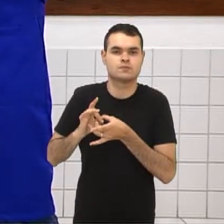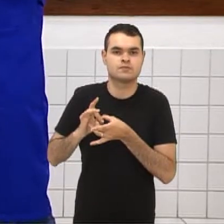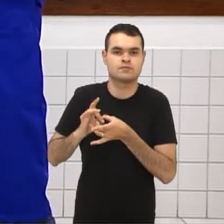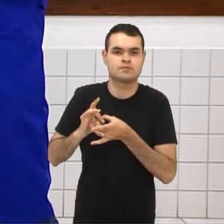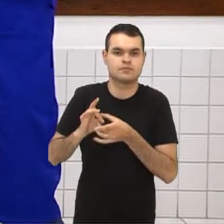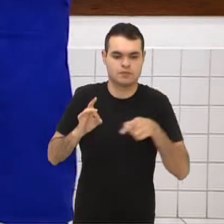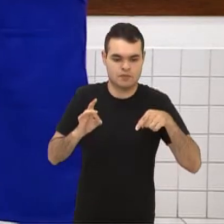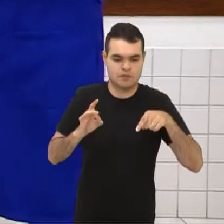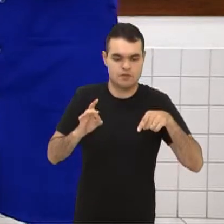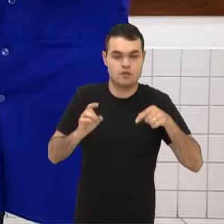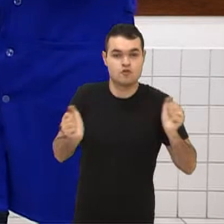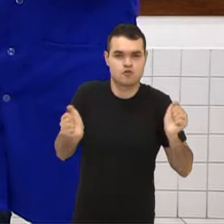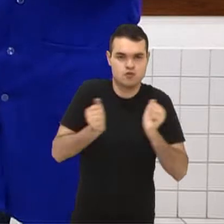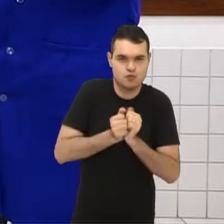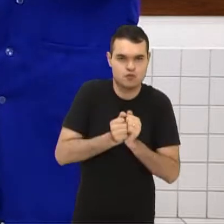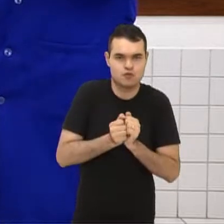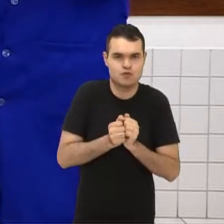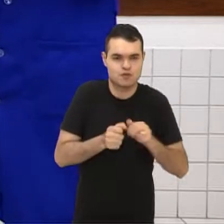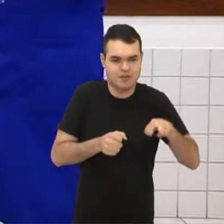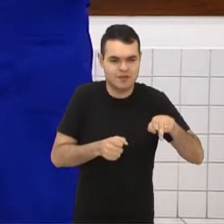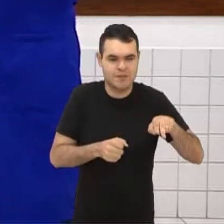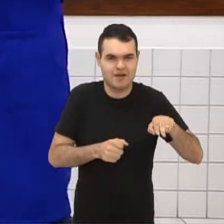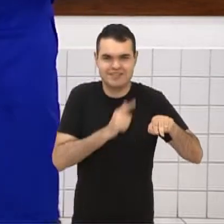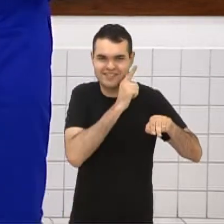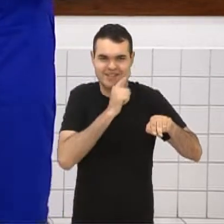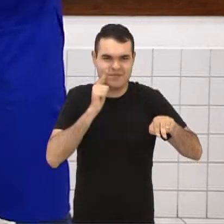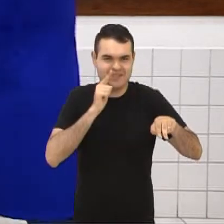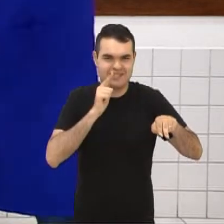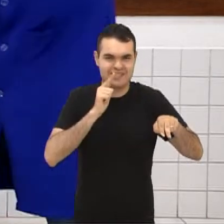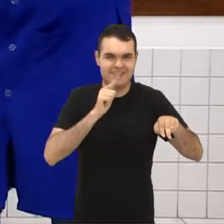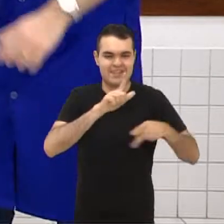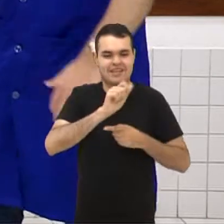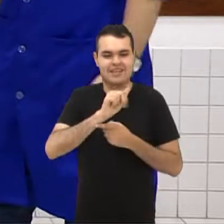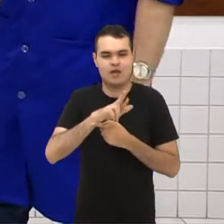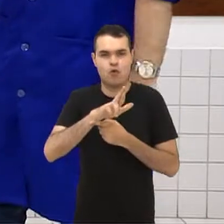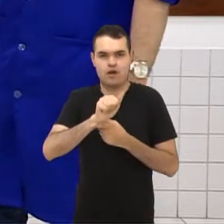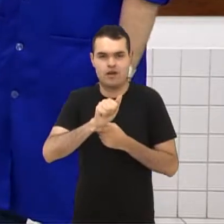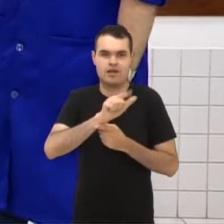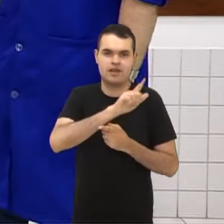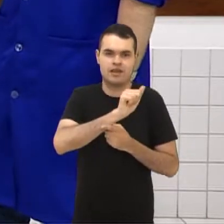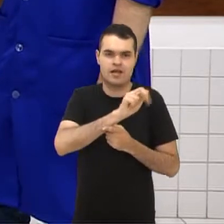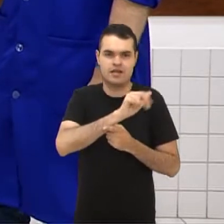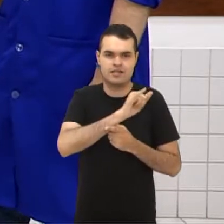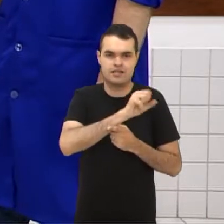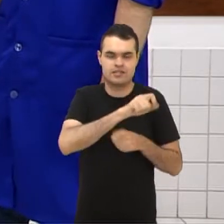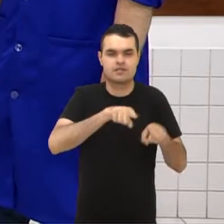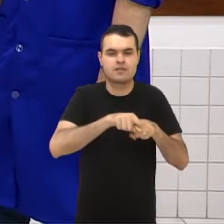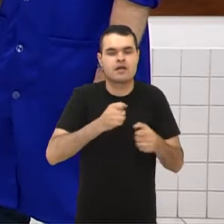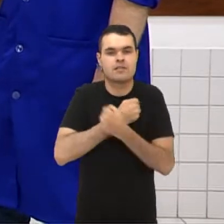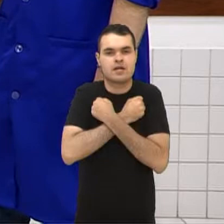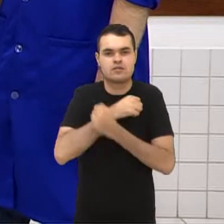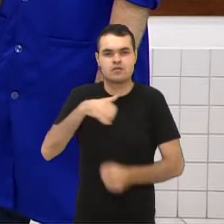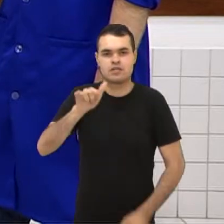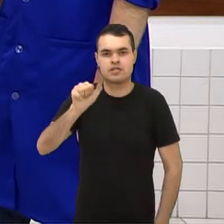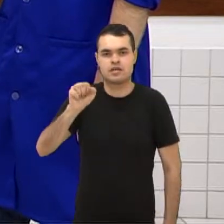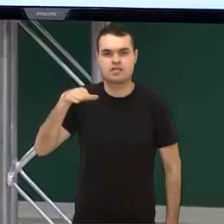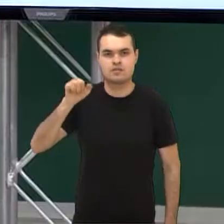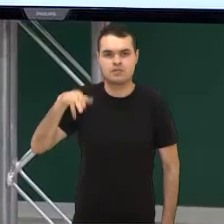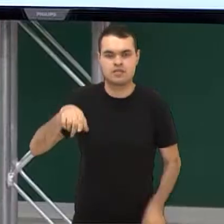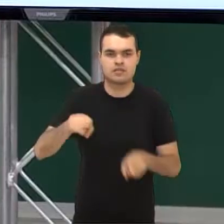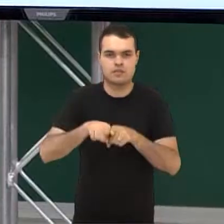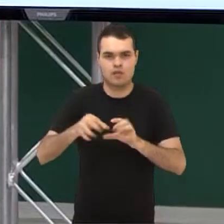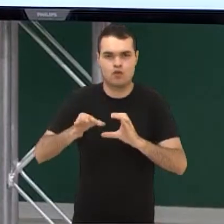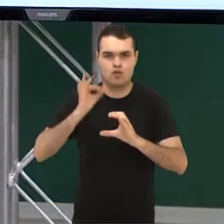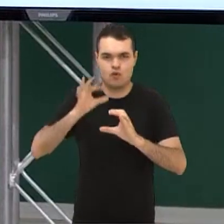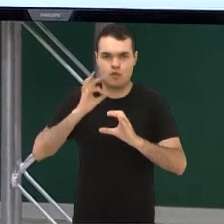as irmãs gêmeas, com a Larissa, tá vendo? Ele mandou lá e mandou aqui. É verdade, eu tenho que mandar um abraço para a Yasmin, né, que é lá do Abranim, daqui a